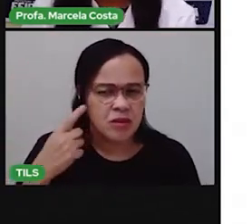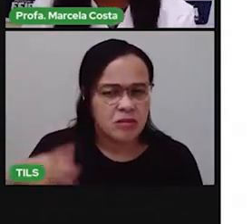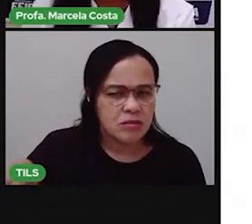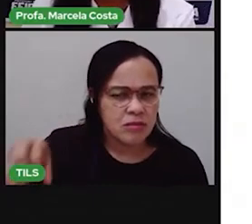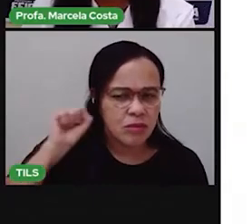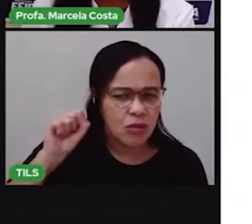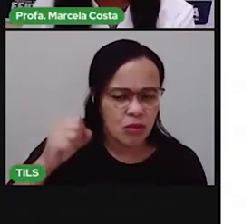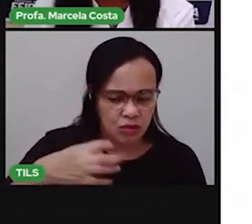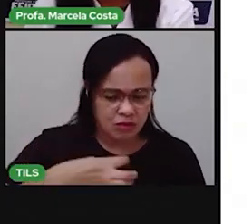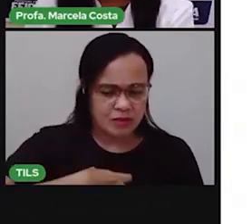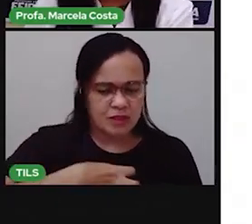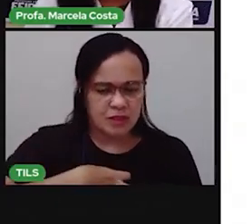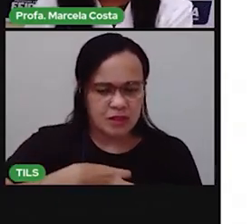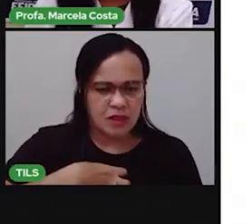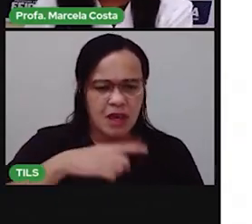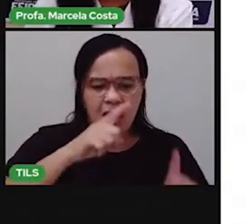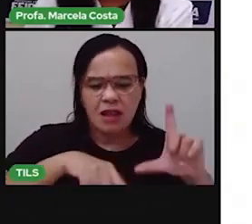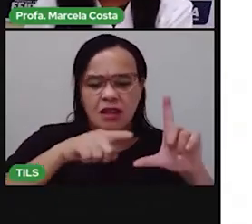falo boi?